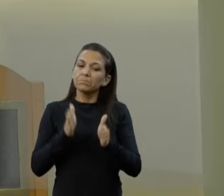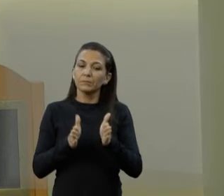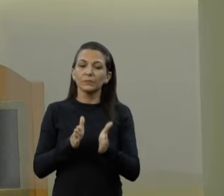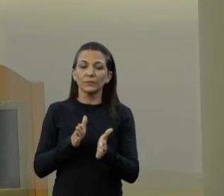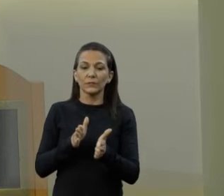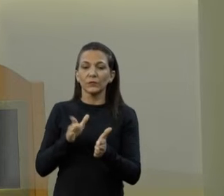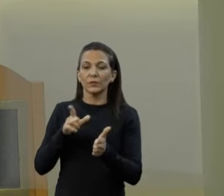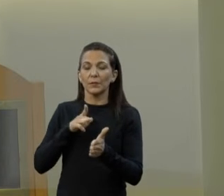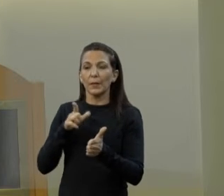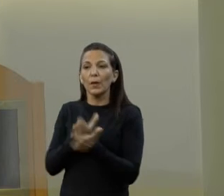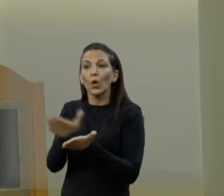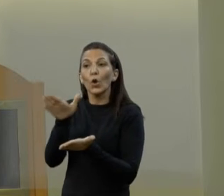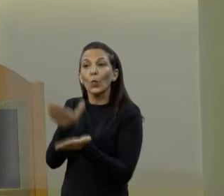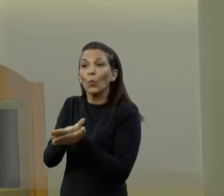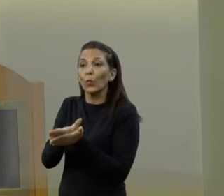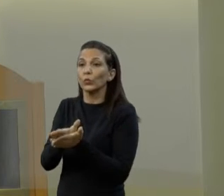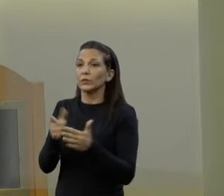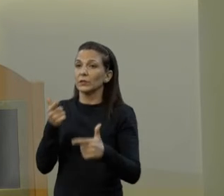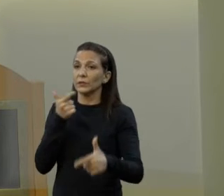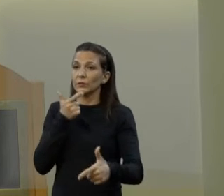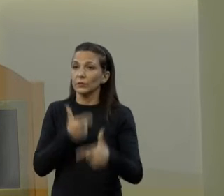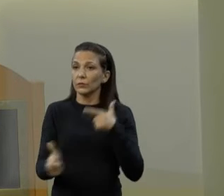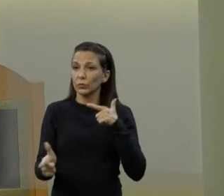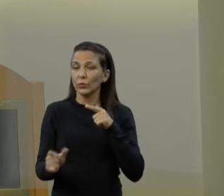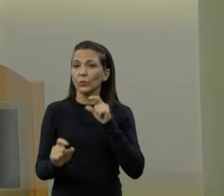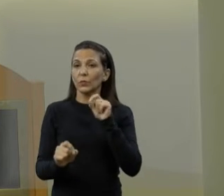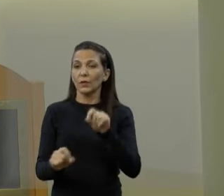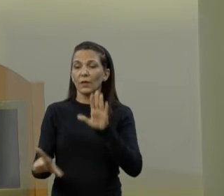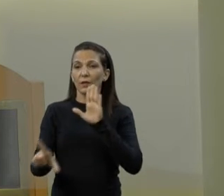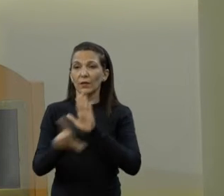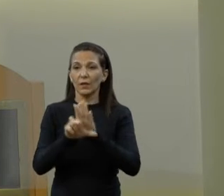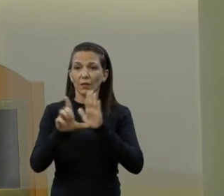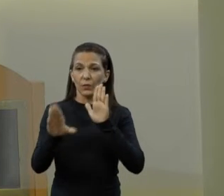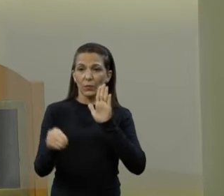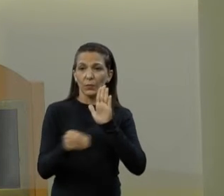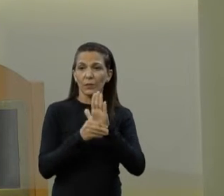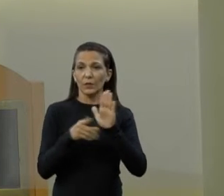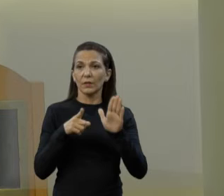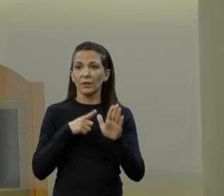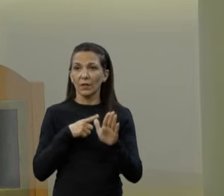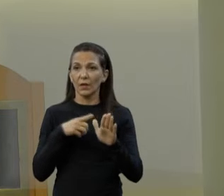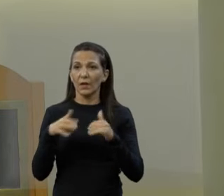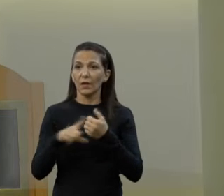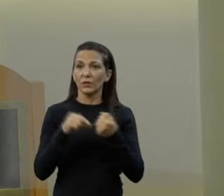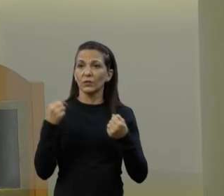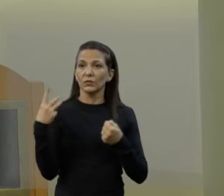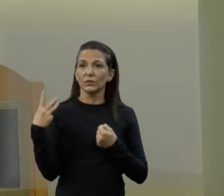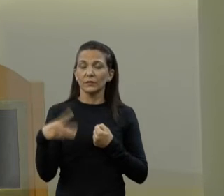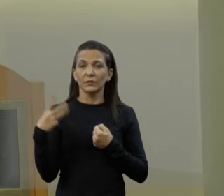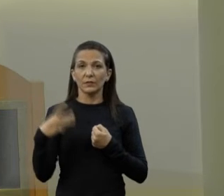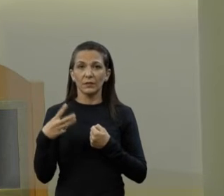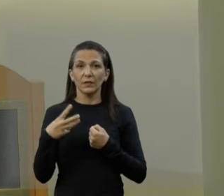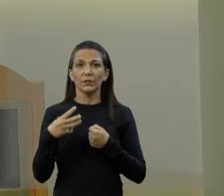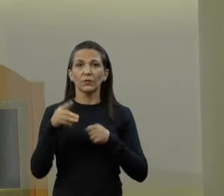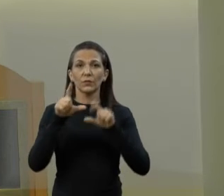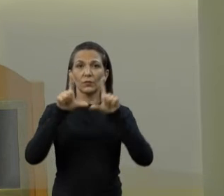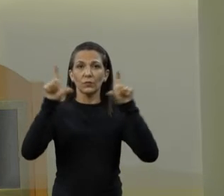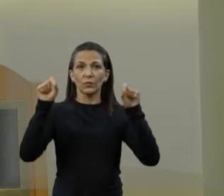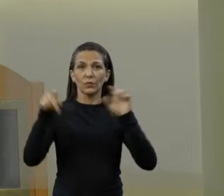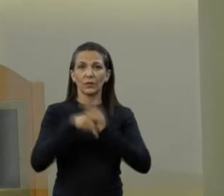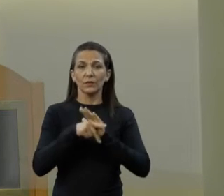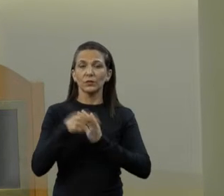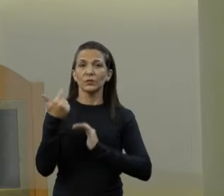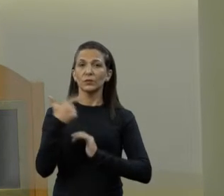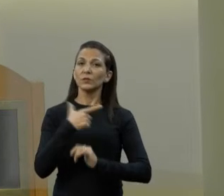ações e irradiadas nessa nessa lei complementar eu tenho que terceiro descumprimento ao disposto no caput ativo